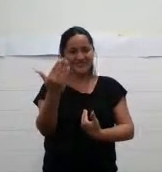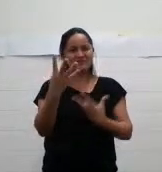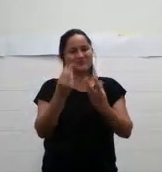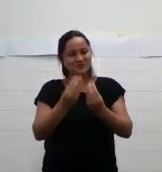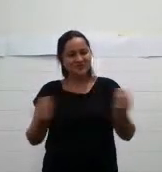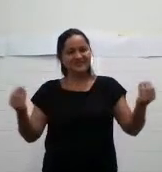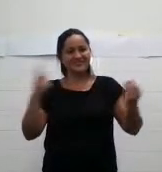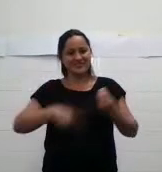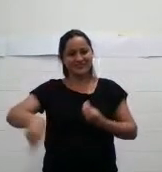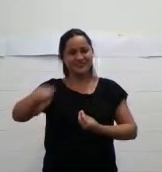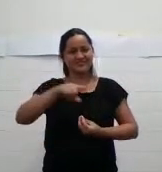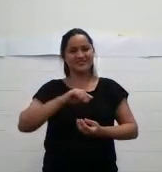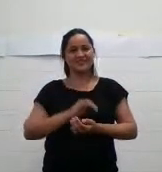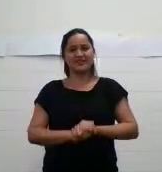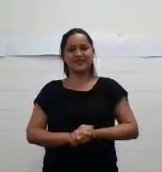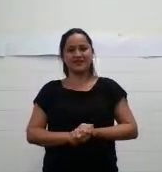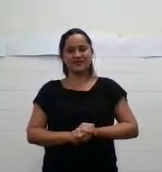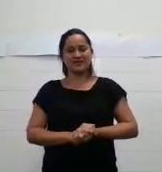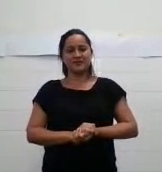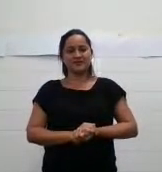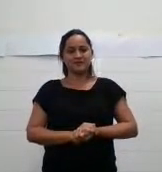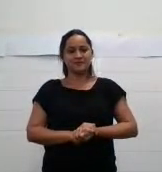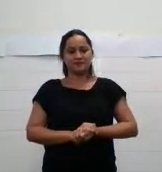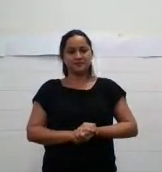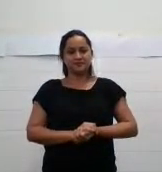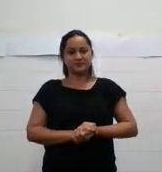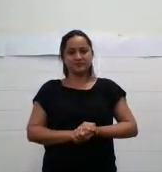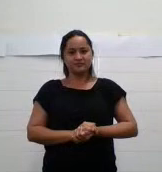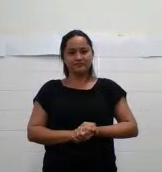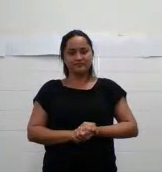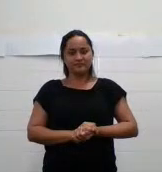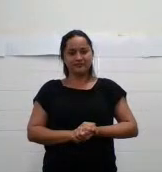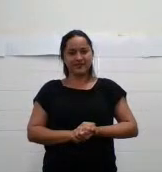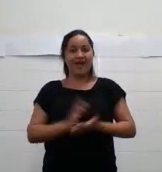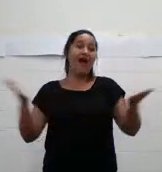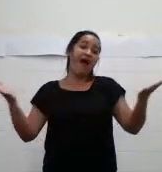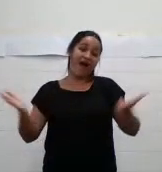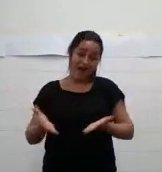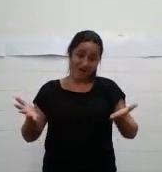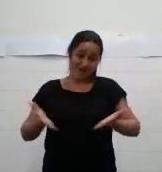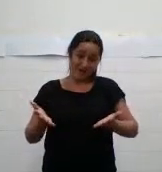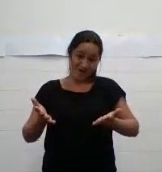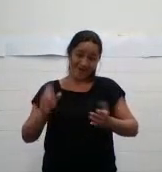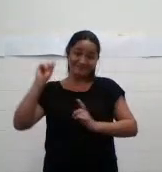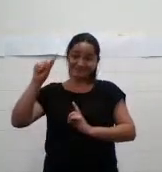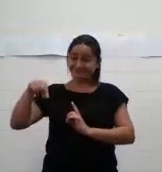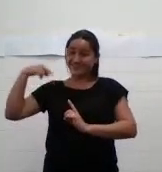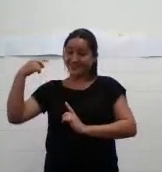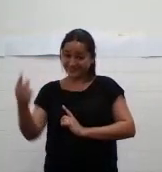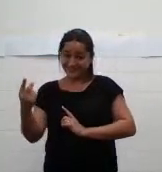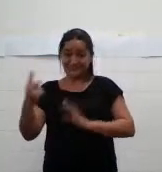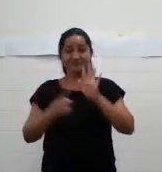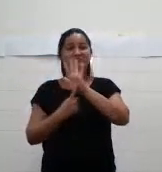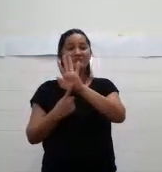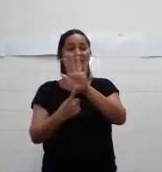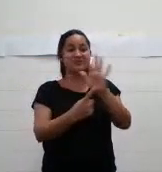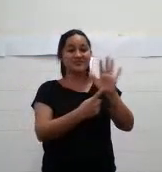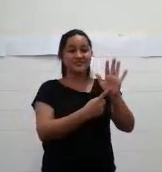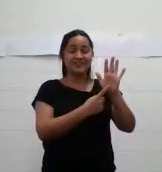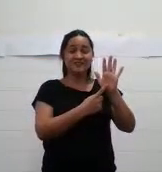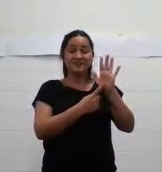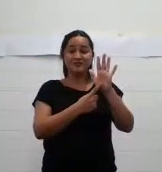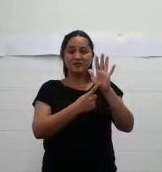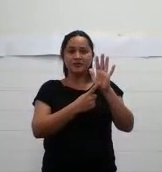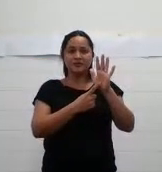imensamente a vocês, foi muito bom as falas de vocês. E agora a gente vai para a parte mostrando Sim. um pouquinho na prática,